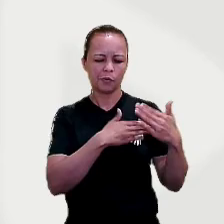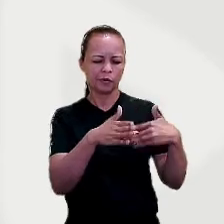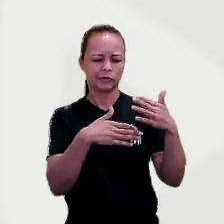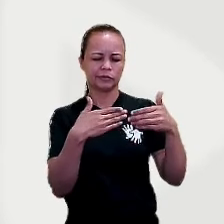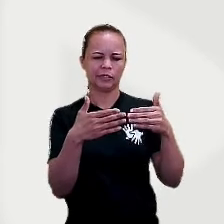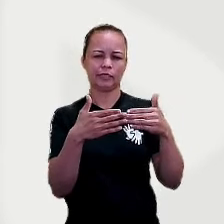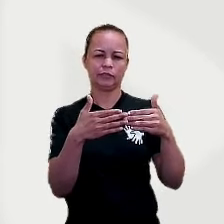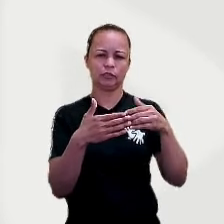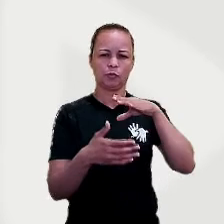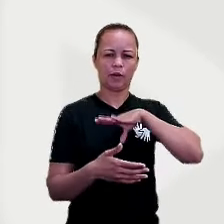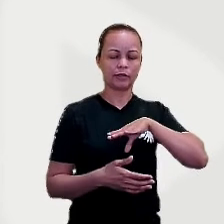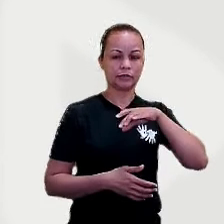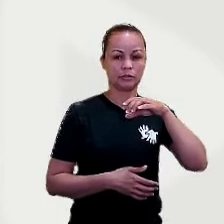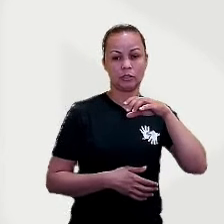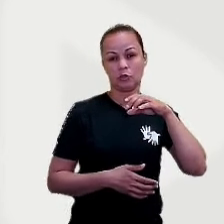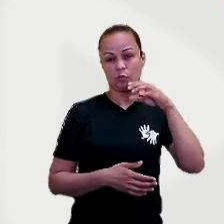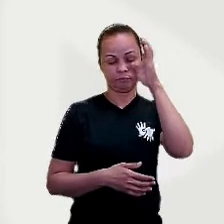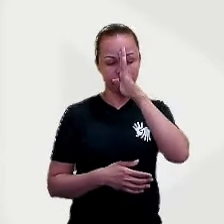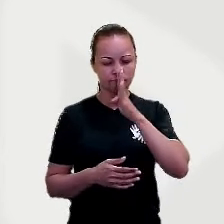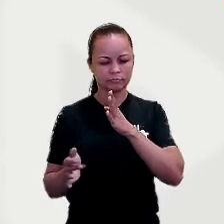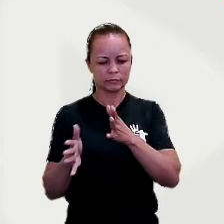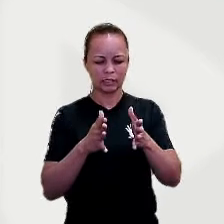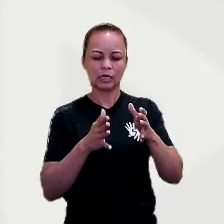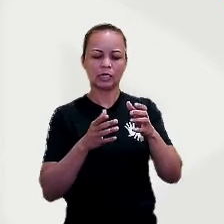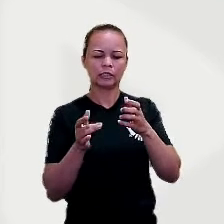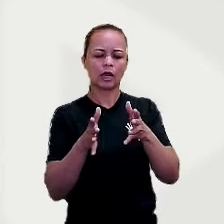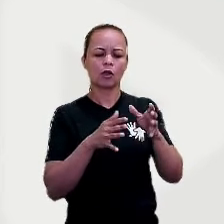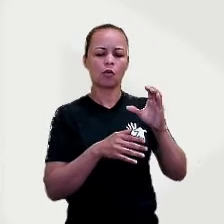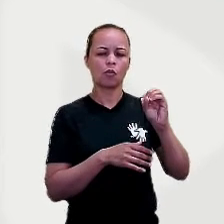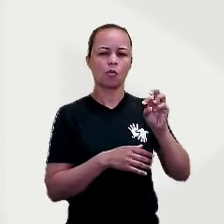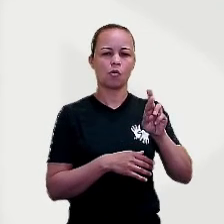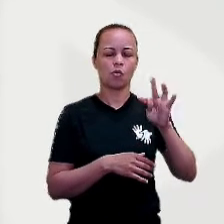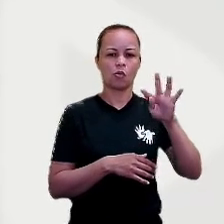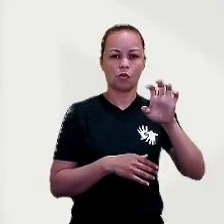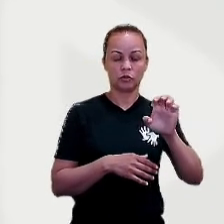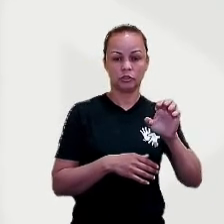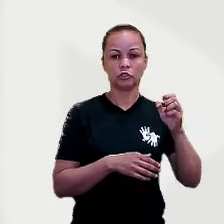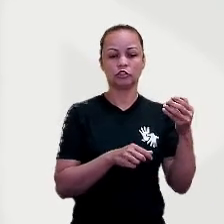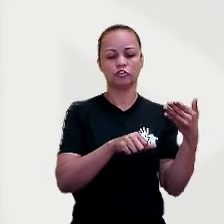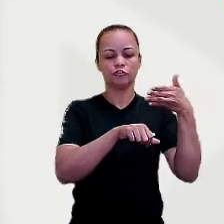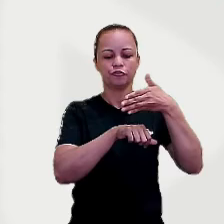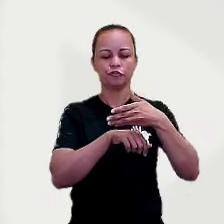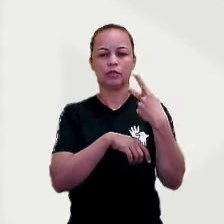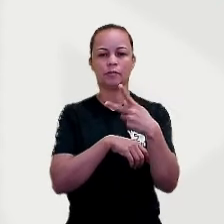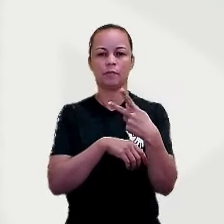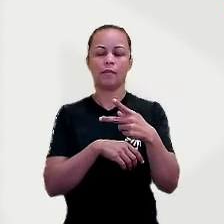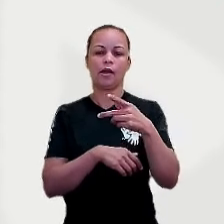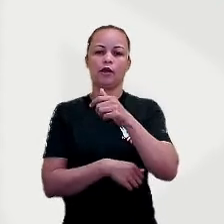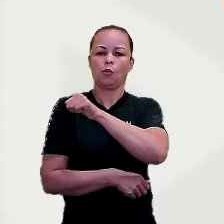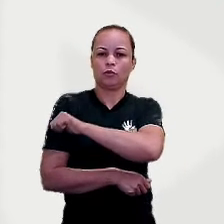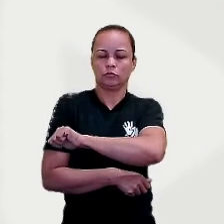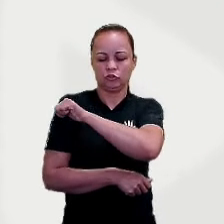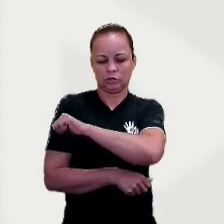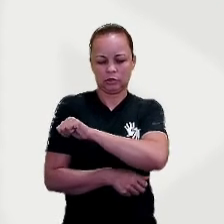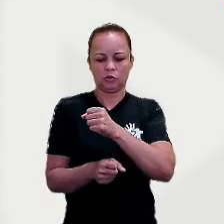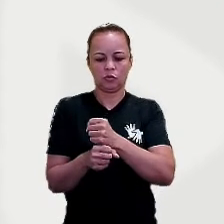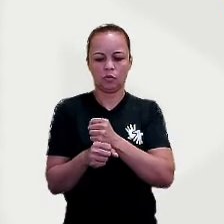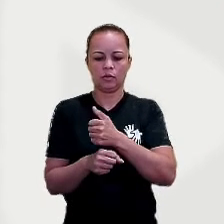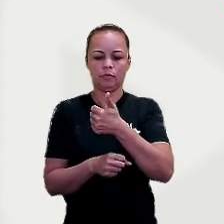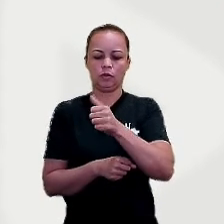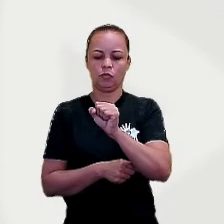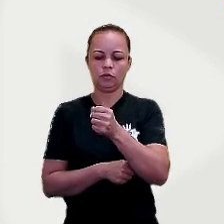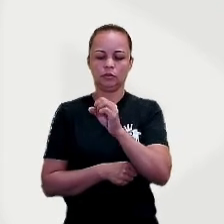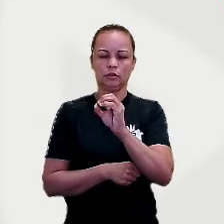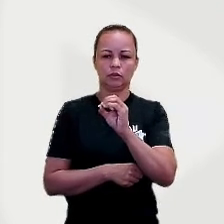uma consequência direta da transferência da corte portuguesa para o Rio de Janeiro em 1808. Isso aconteceu porque as